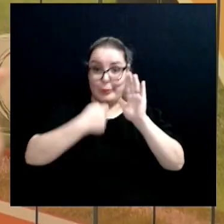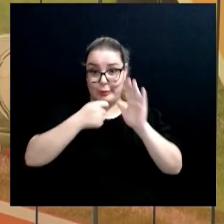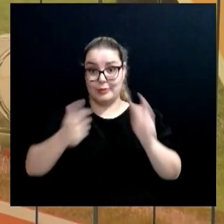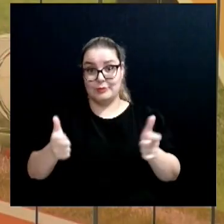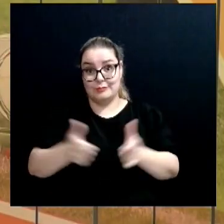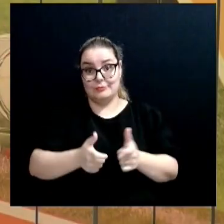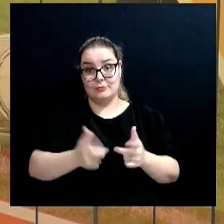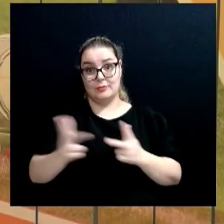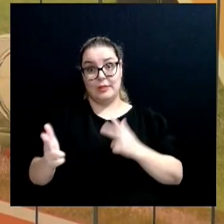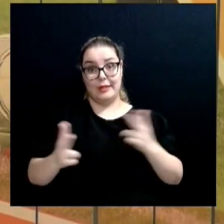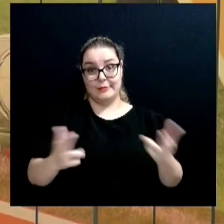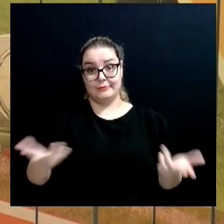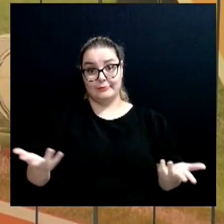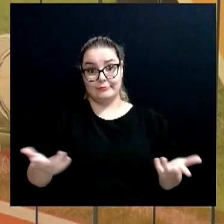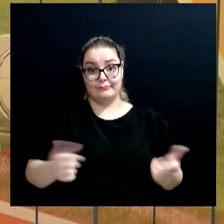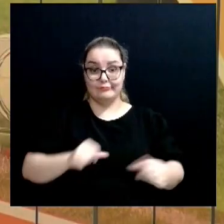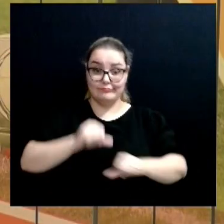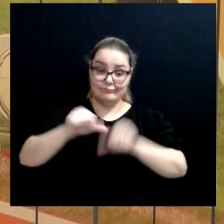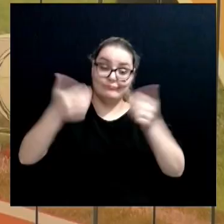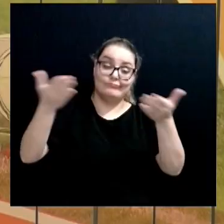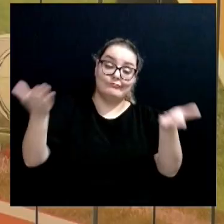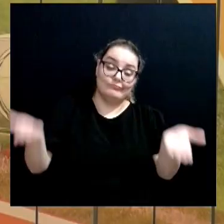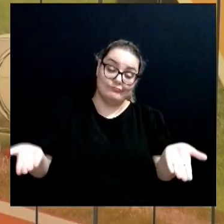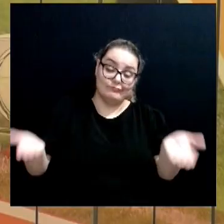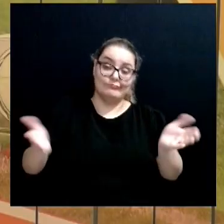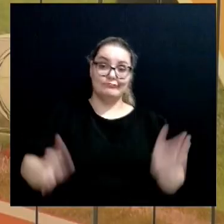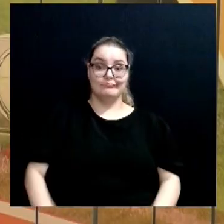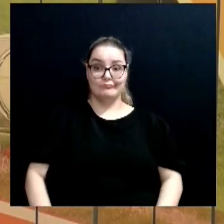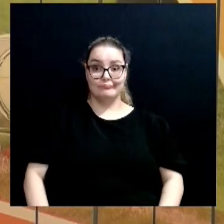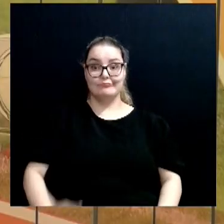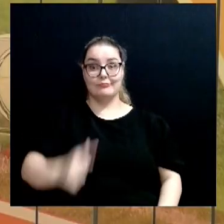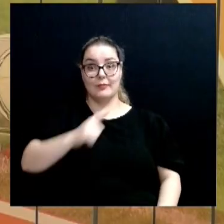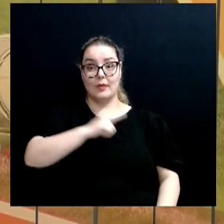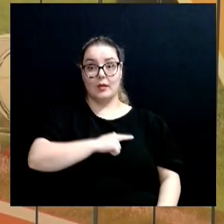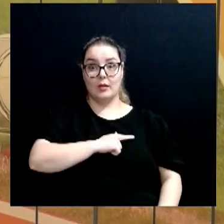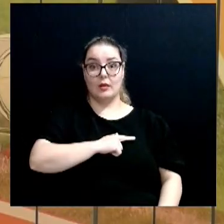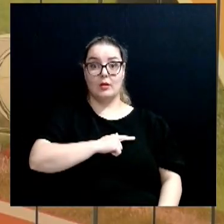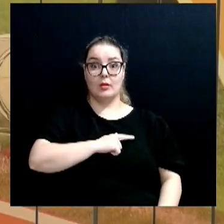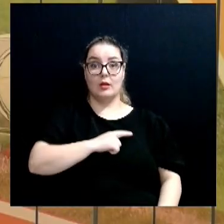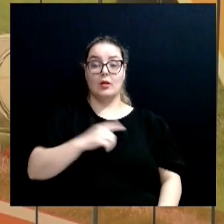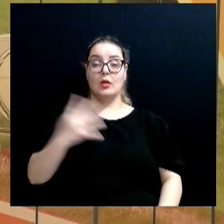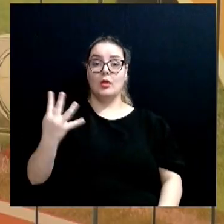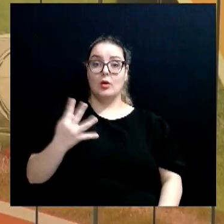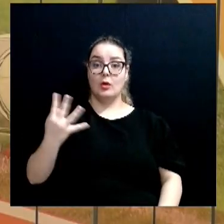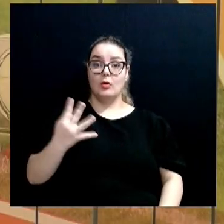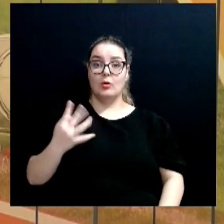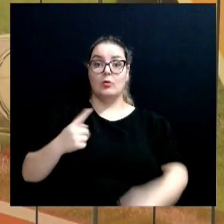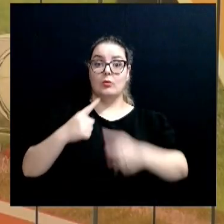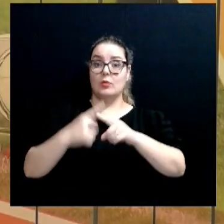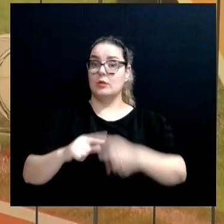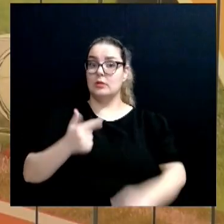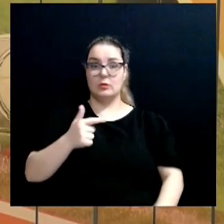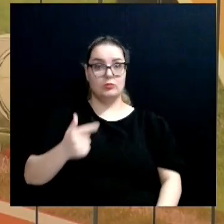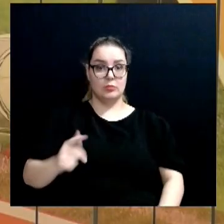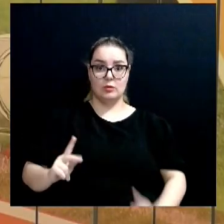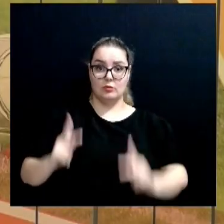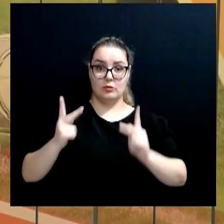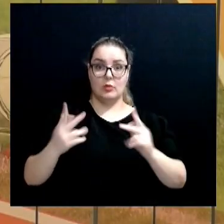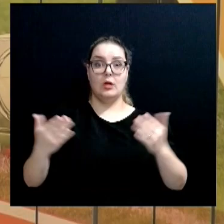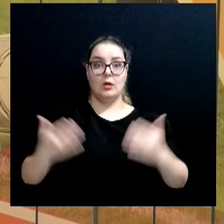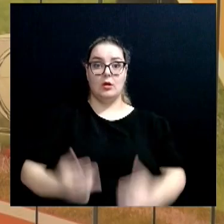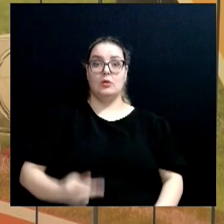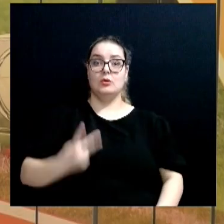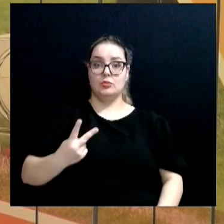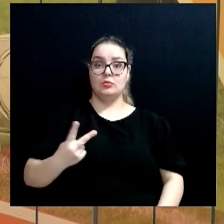aí virar a partida. O Bugre chega ao 4º jogo sem vitória, agora são 2 empates e